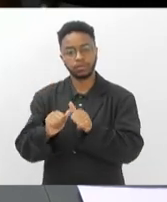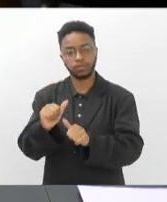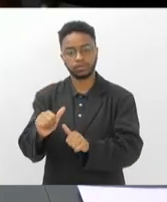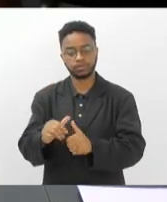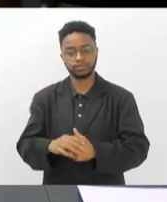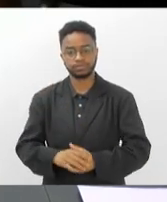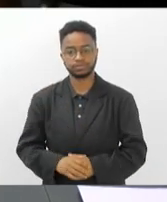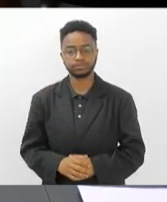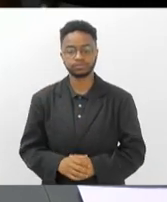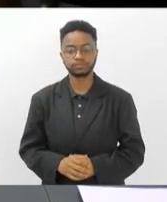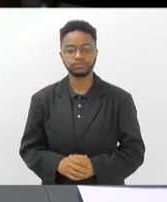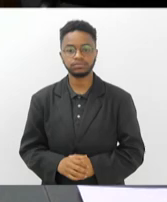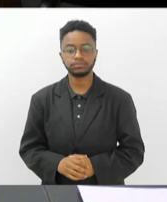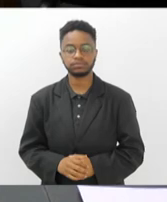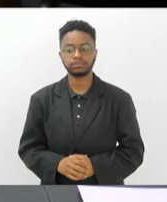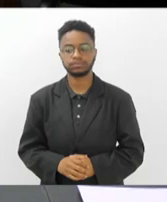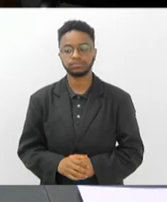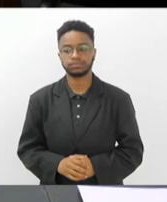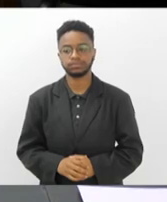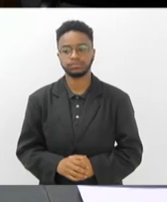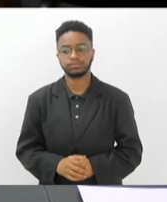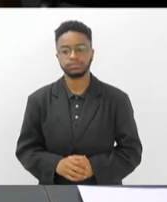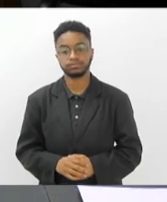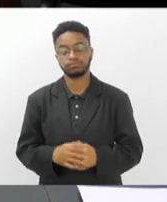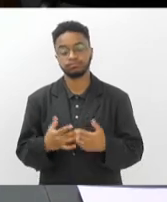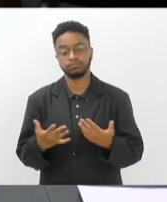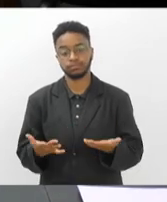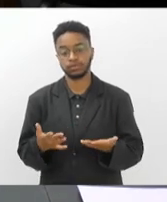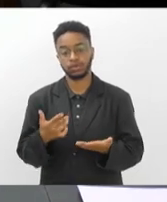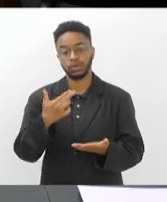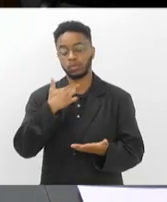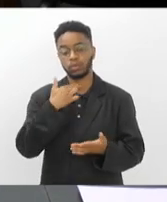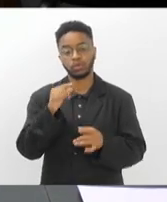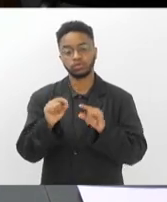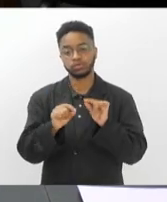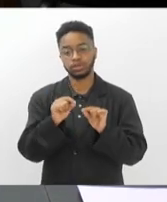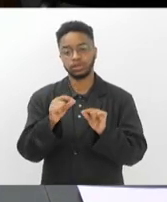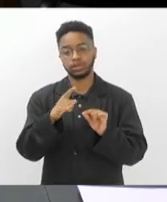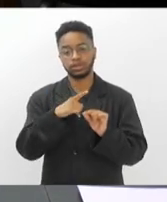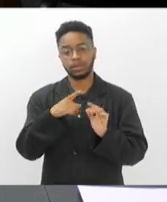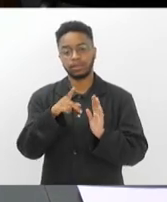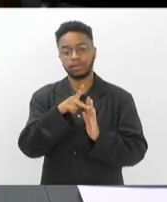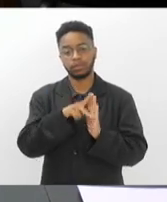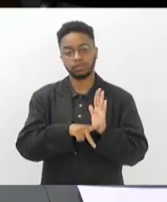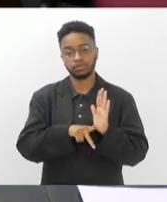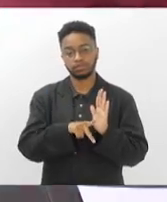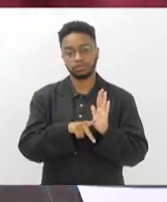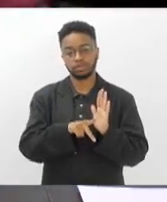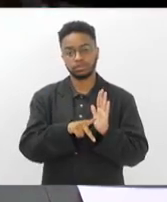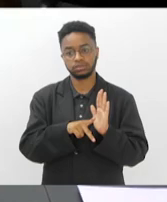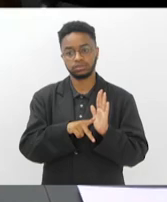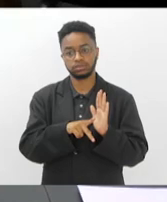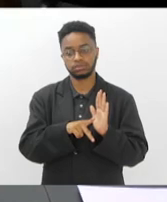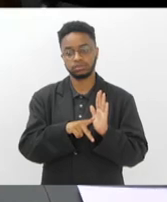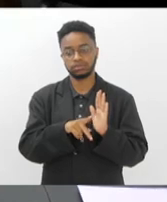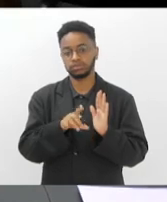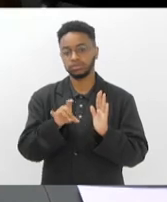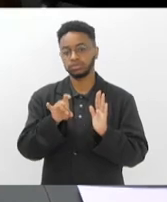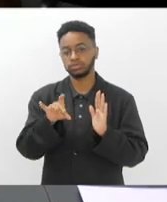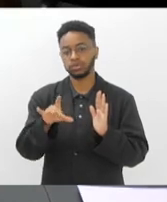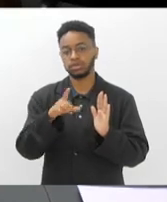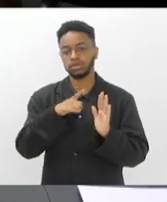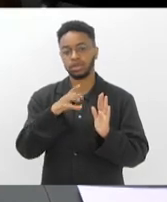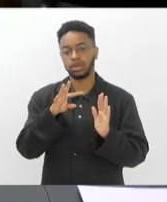modificações. O que não vai poder é ter um projeto que só possa ter cota e não